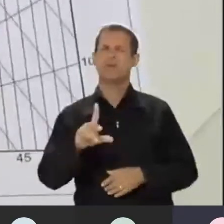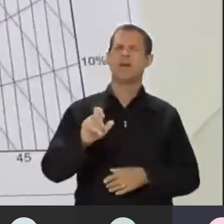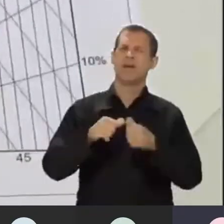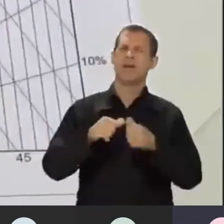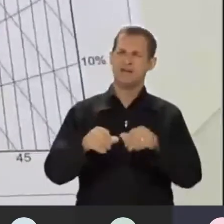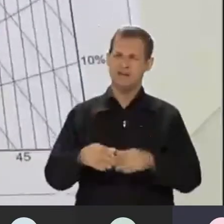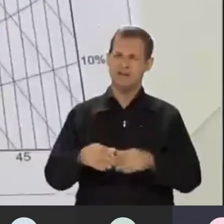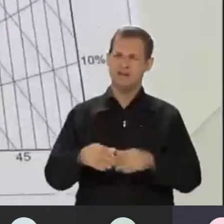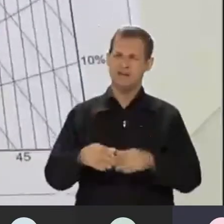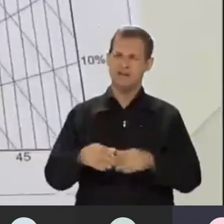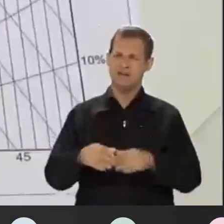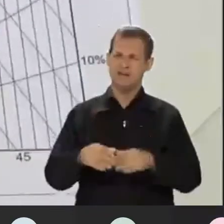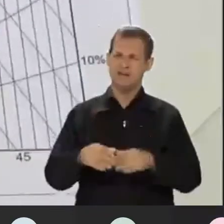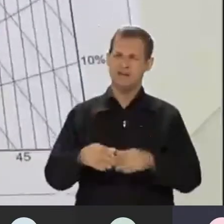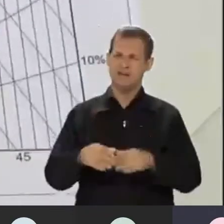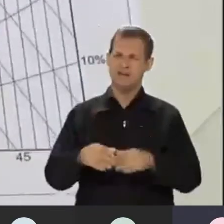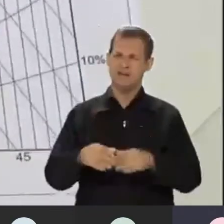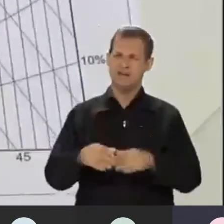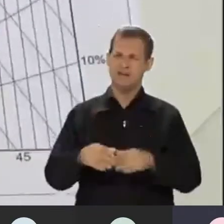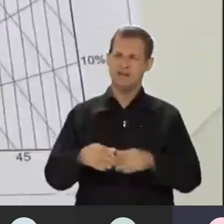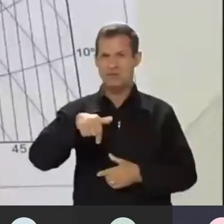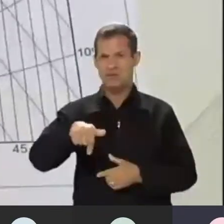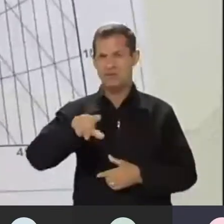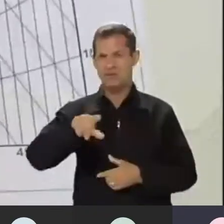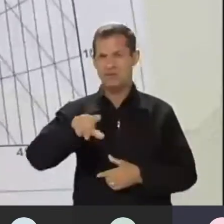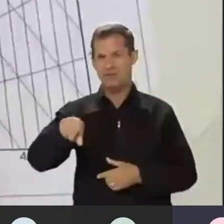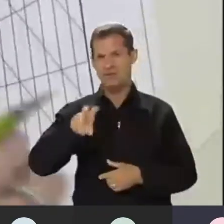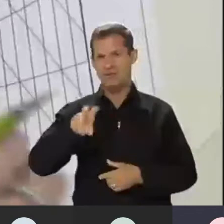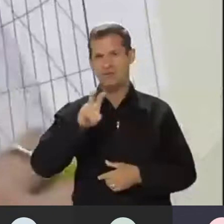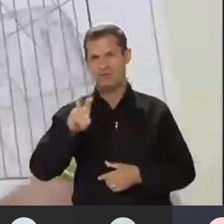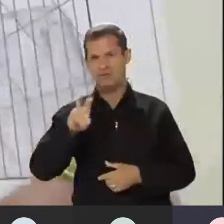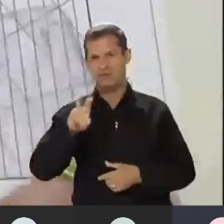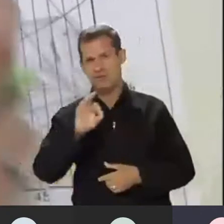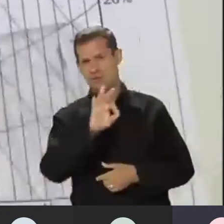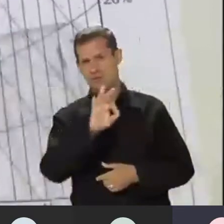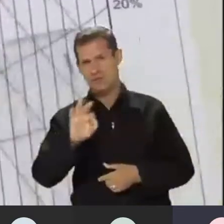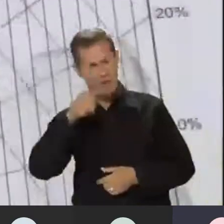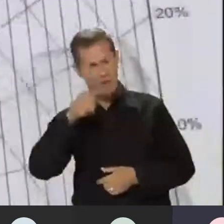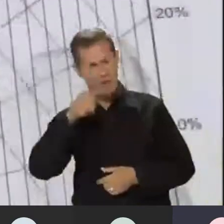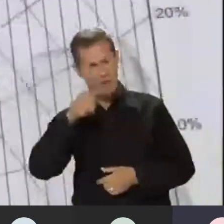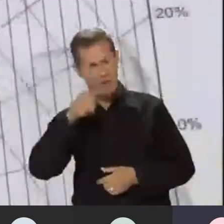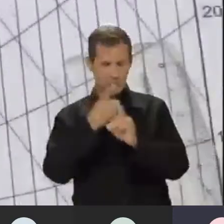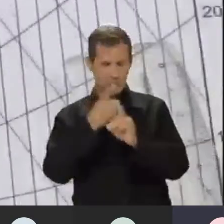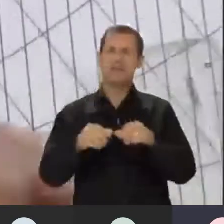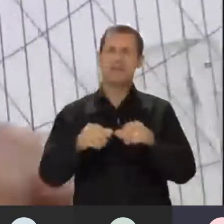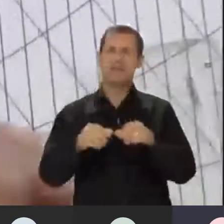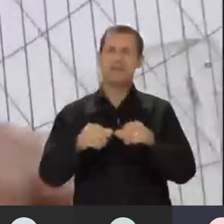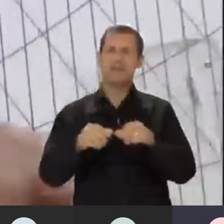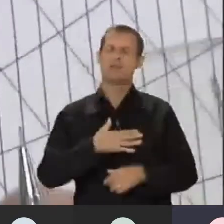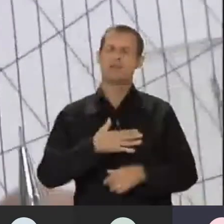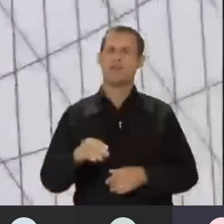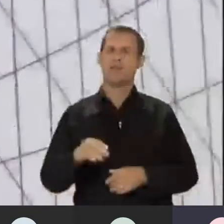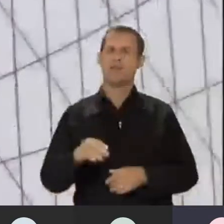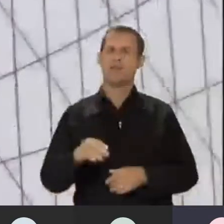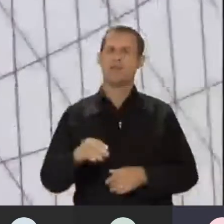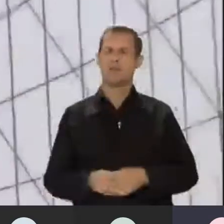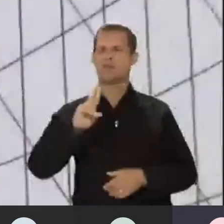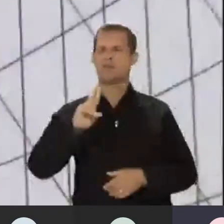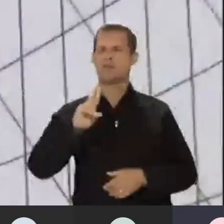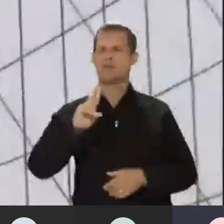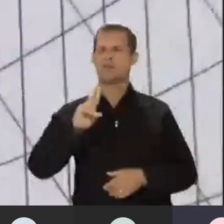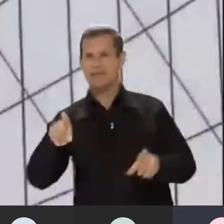ou menos, seria essa metade. Tá? Então, 77,5. Então, eu consigo chegar nesse meu valor de umidade relativa.